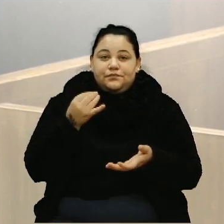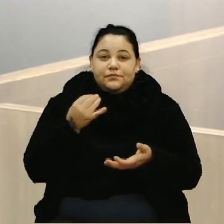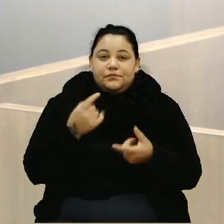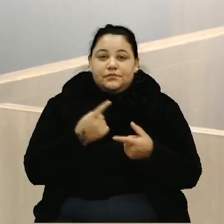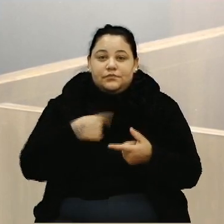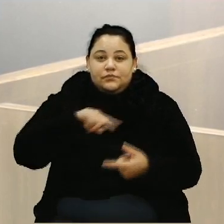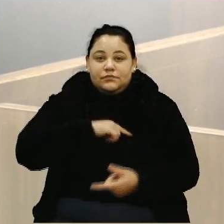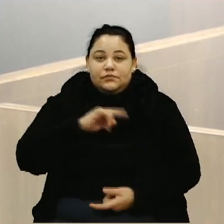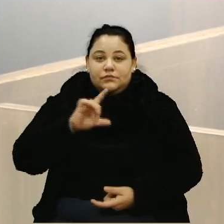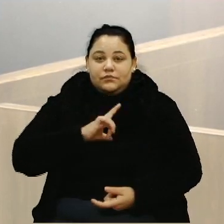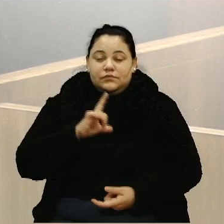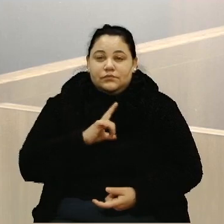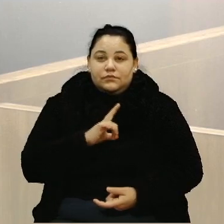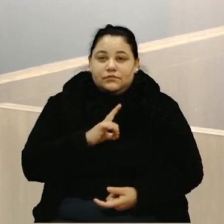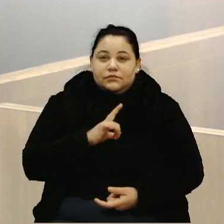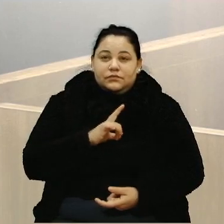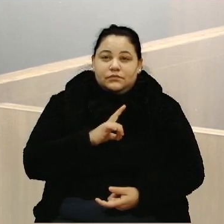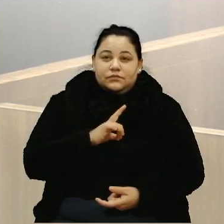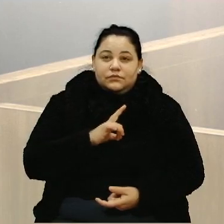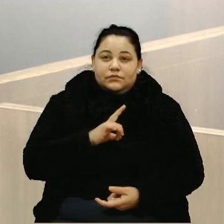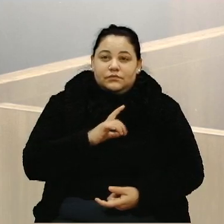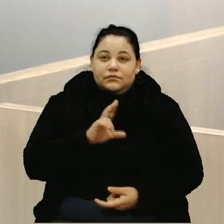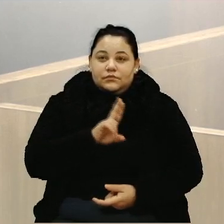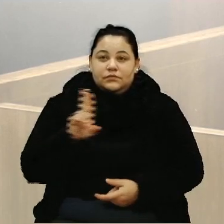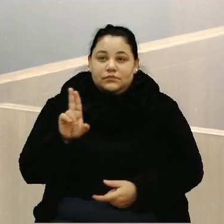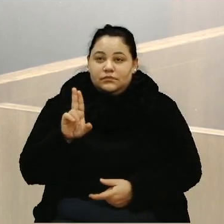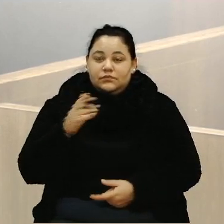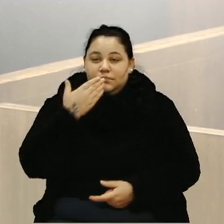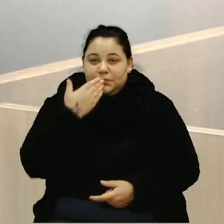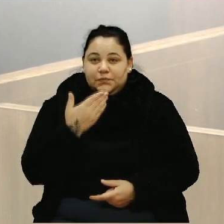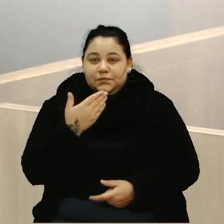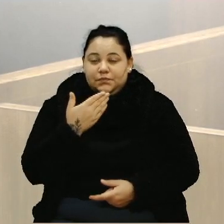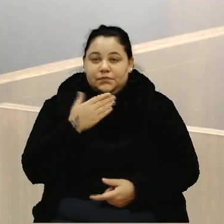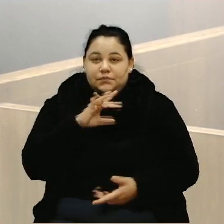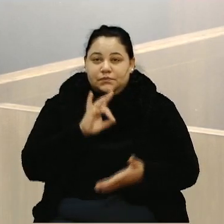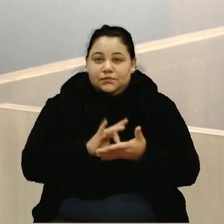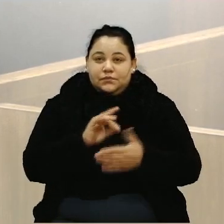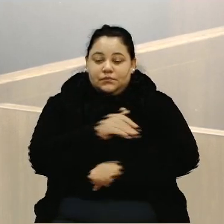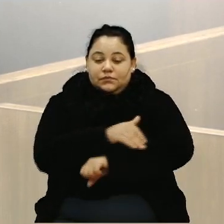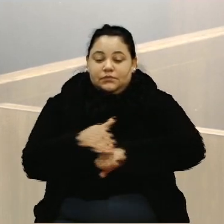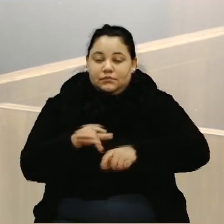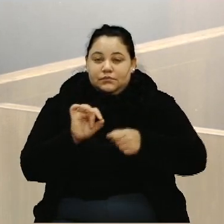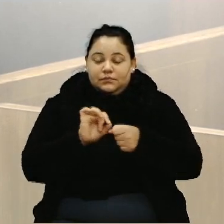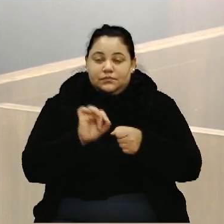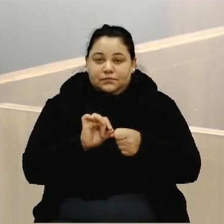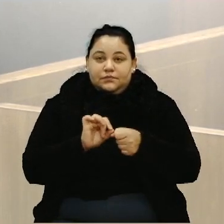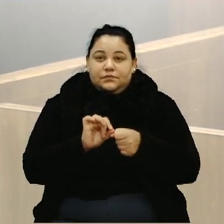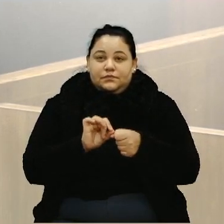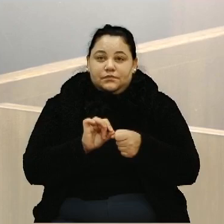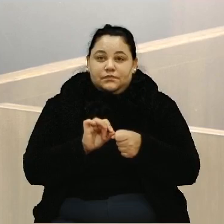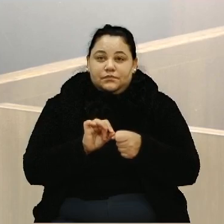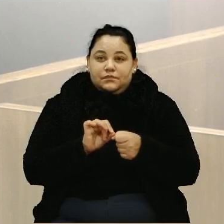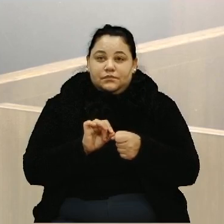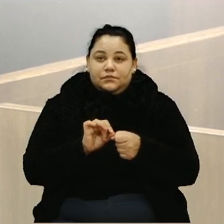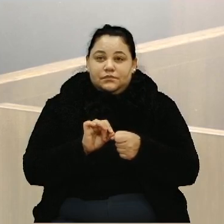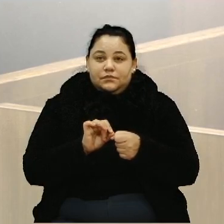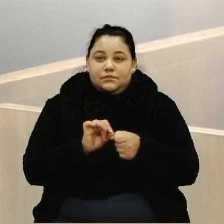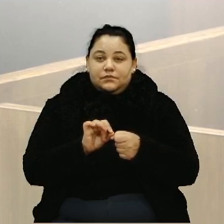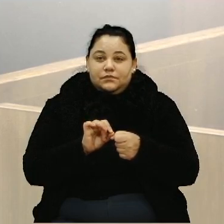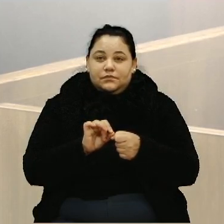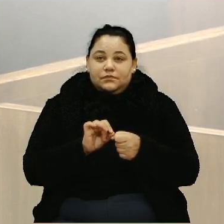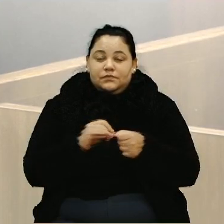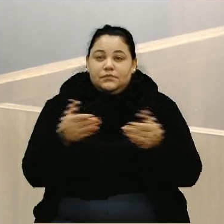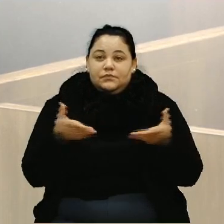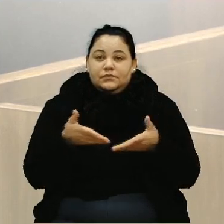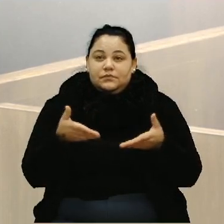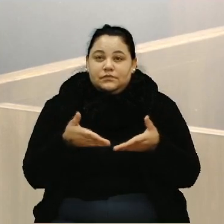tivemos a denominação de rua na manhã de hoje para fazer um voto de congratulação que foi protocolo. E coincidentemente, né,